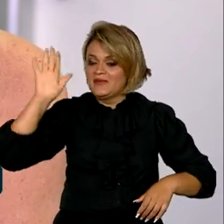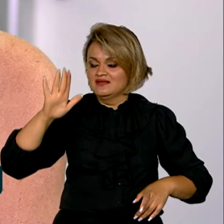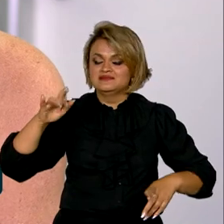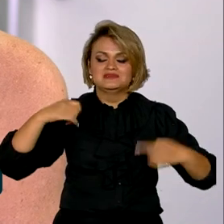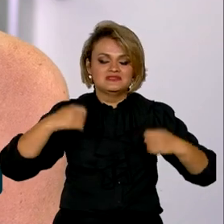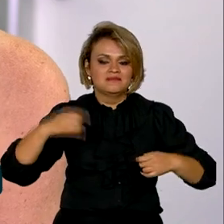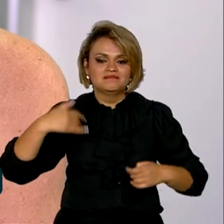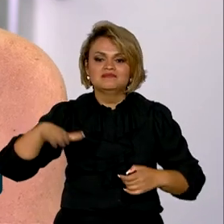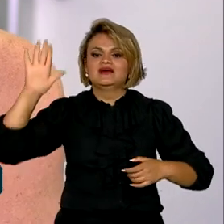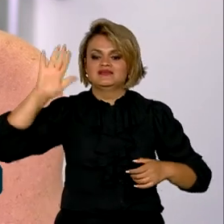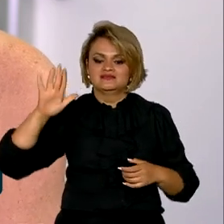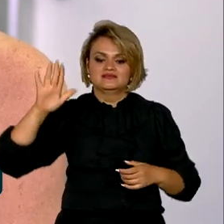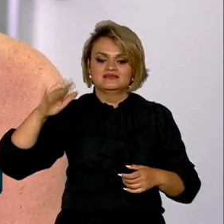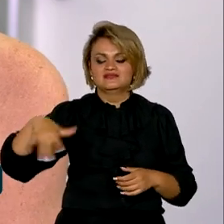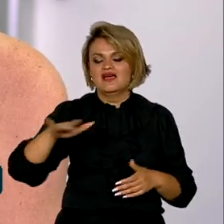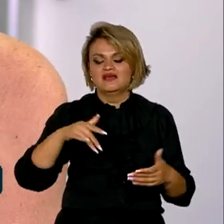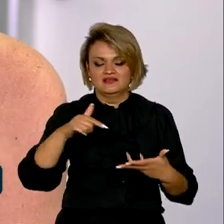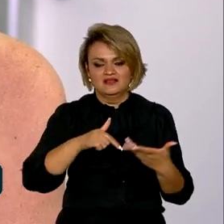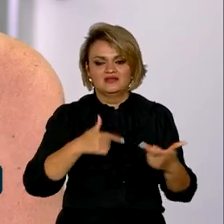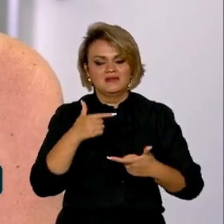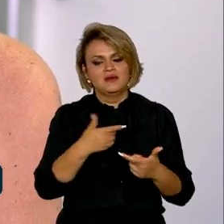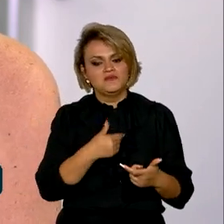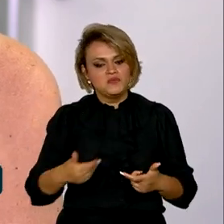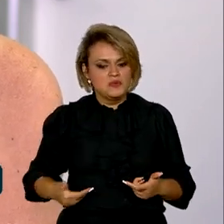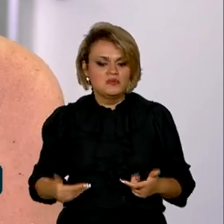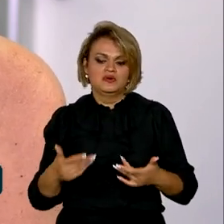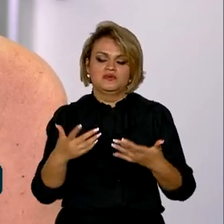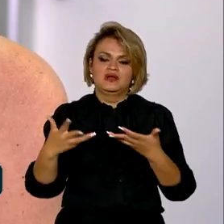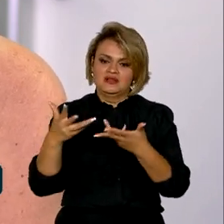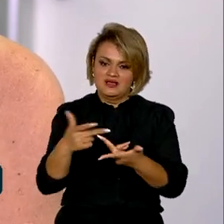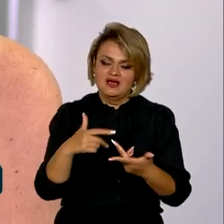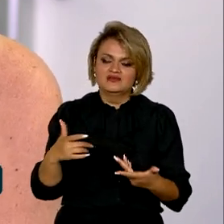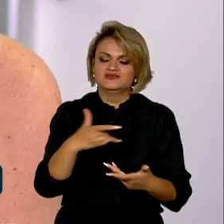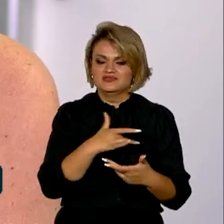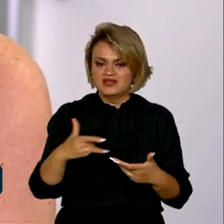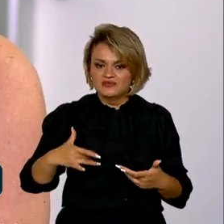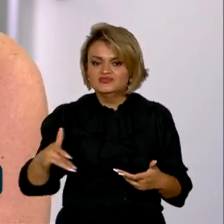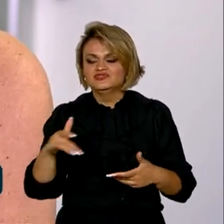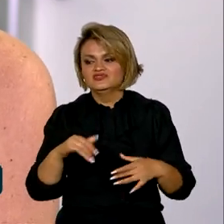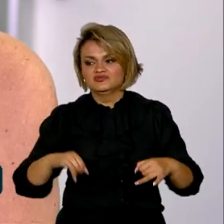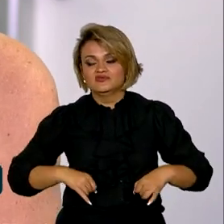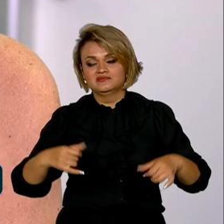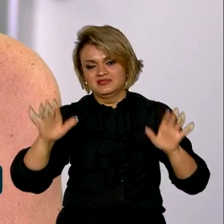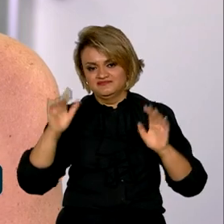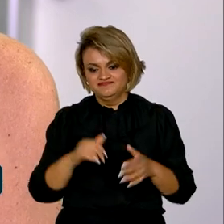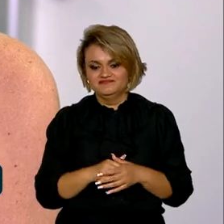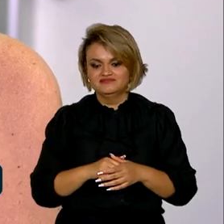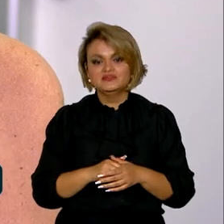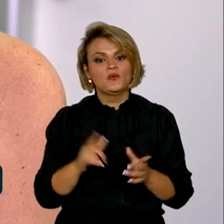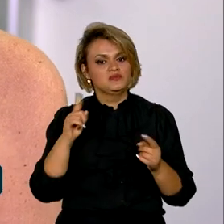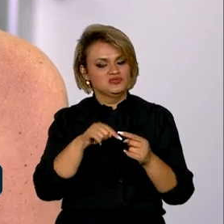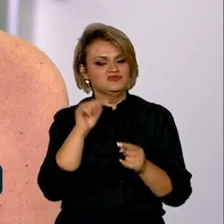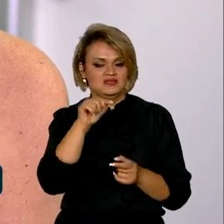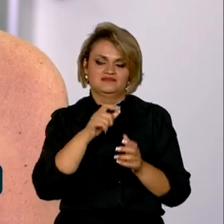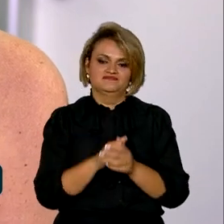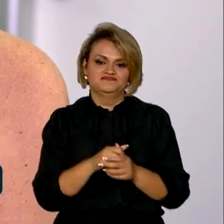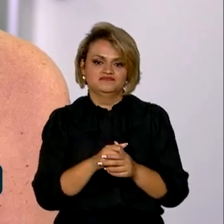tem necessidade dos serviços públicos de qualidade, dos serviços de saúde. Então, é essa a ideia, a gente